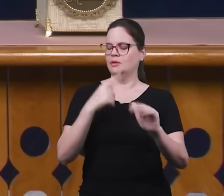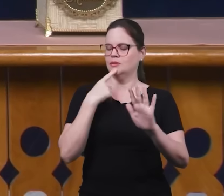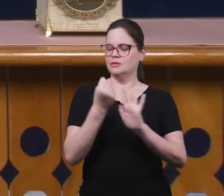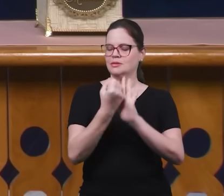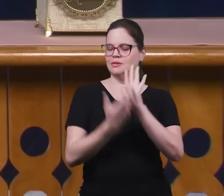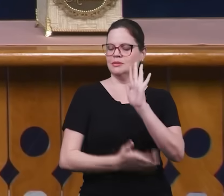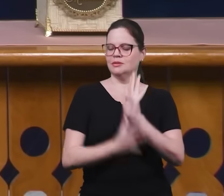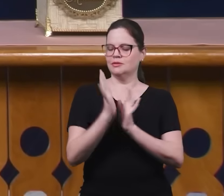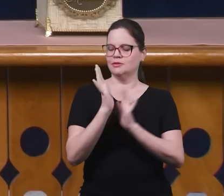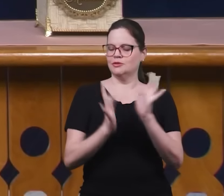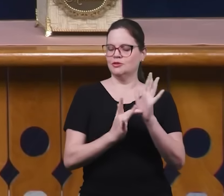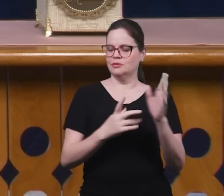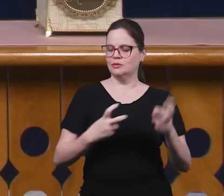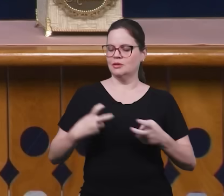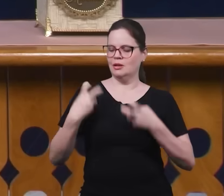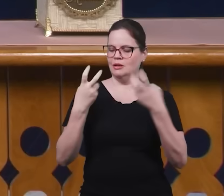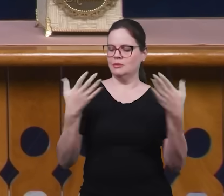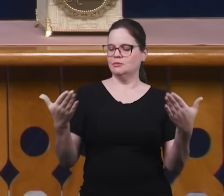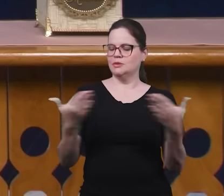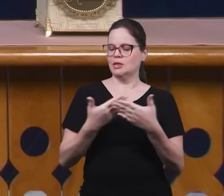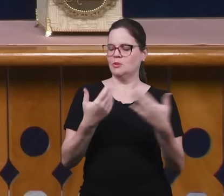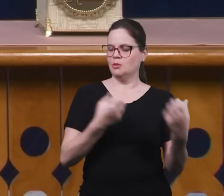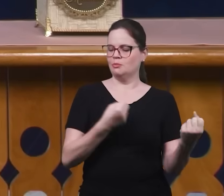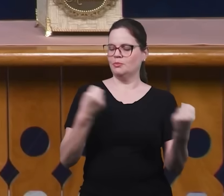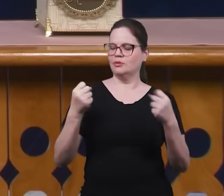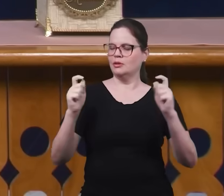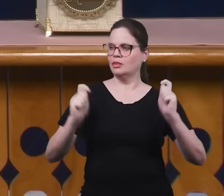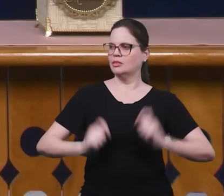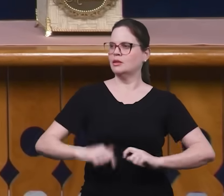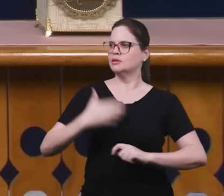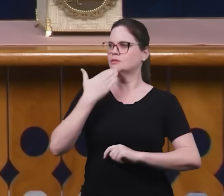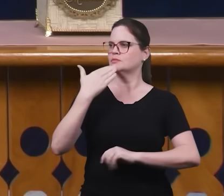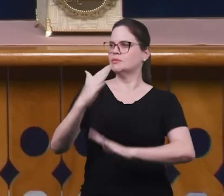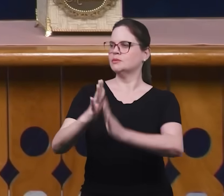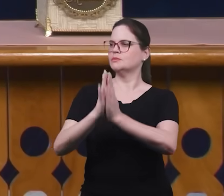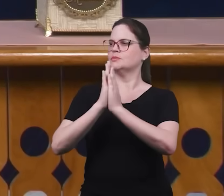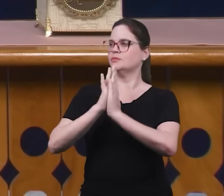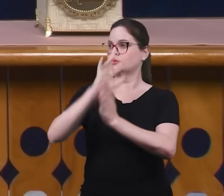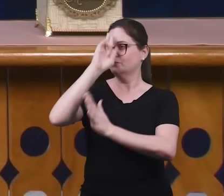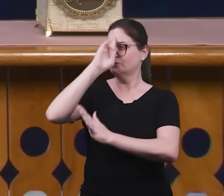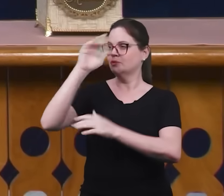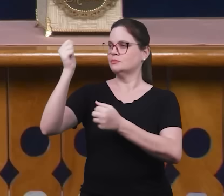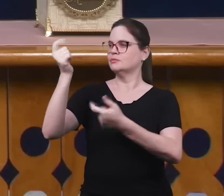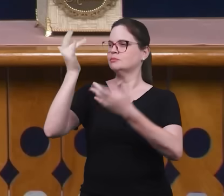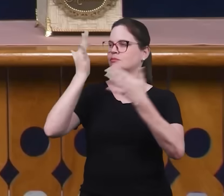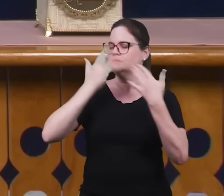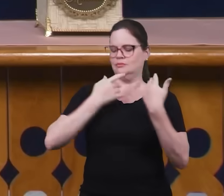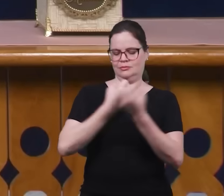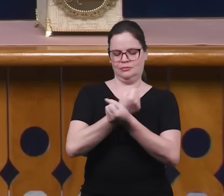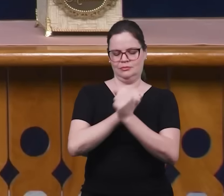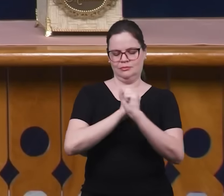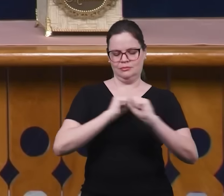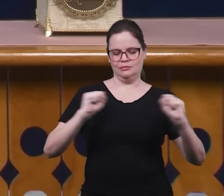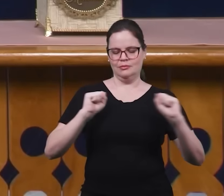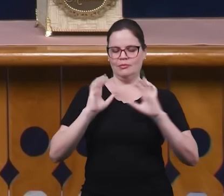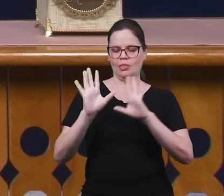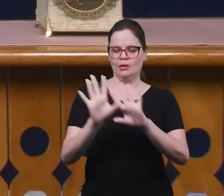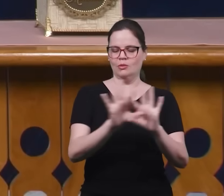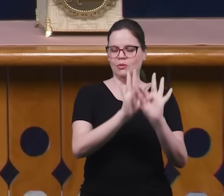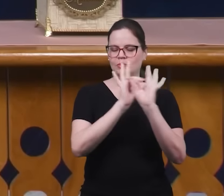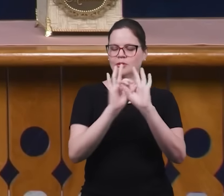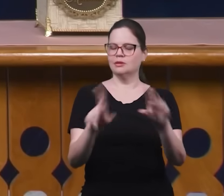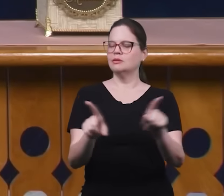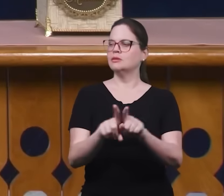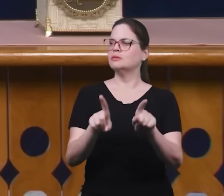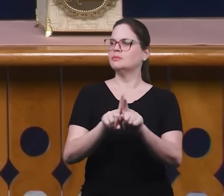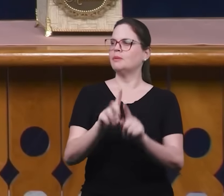do Senhor Jesus e suplicamos nesta hora, ó Deus, dá-nos libertação, comunhão